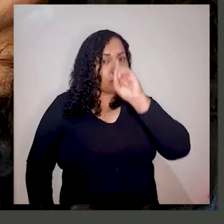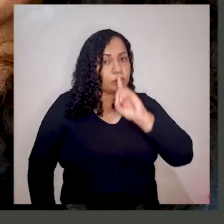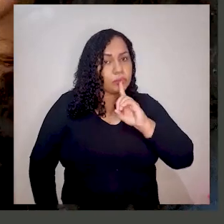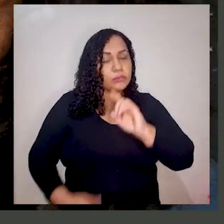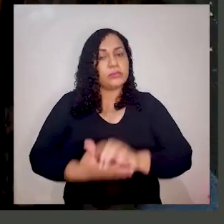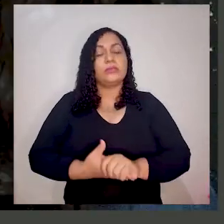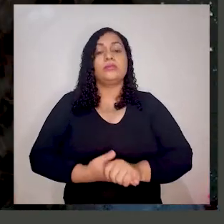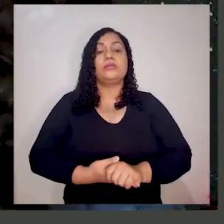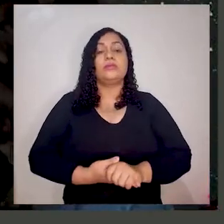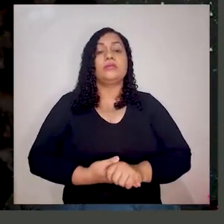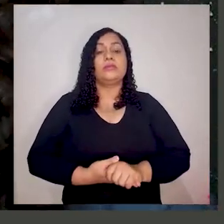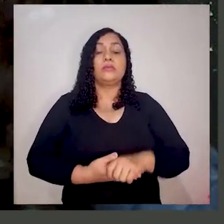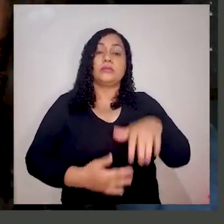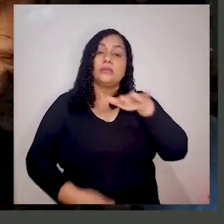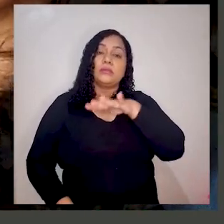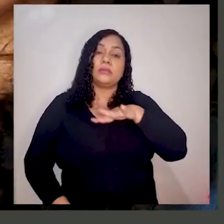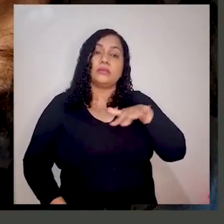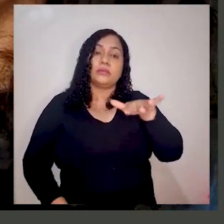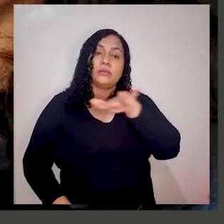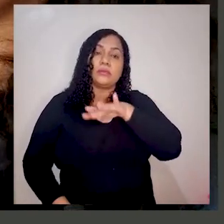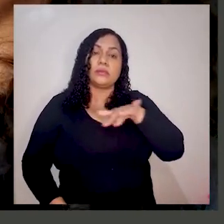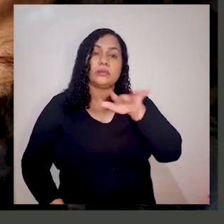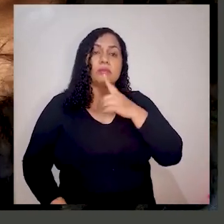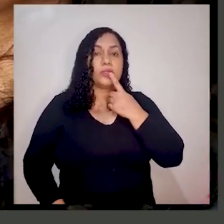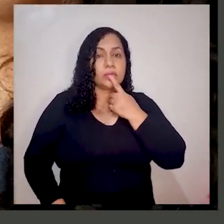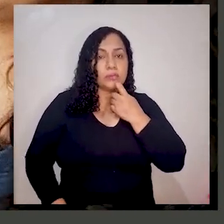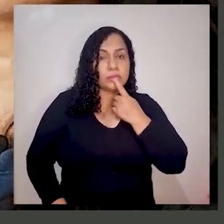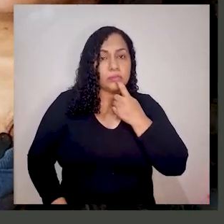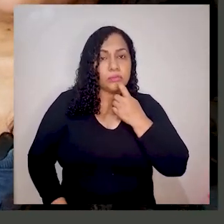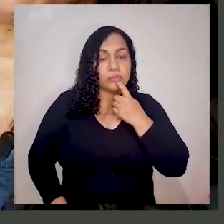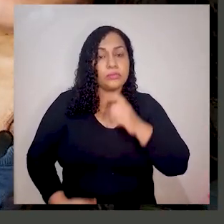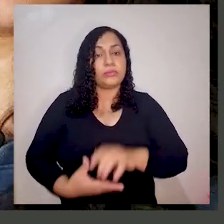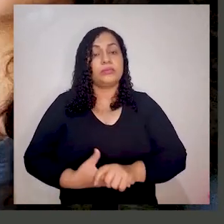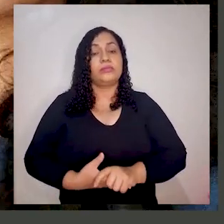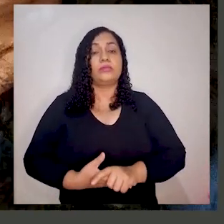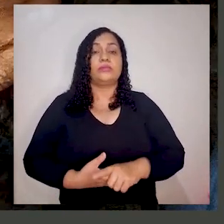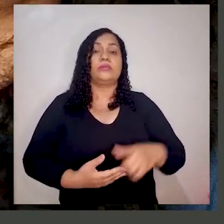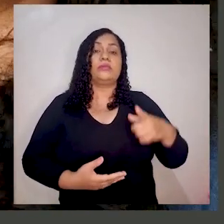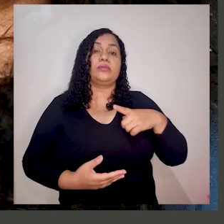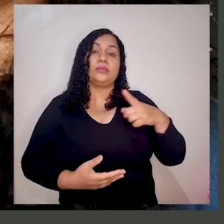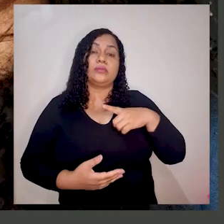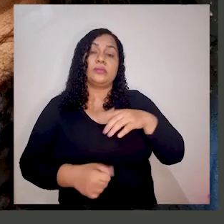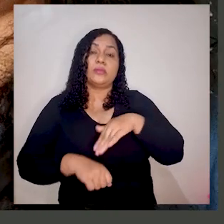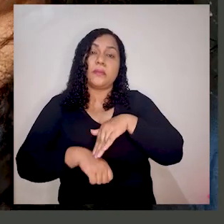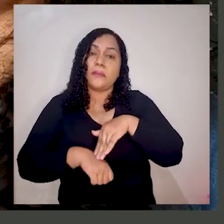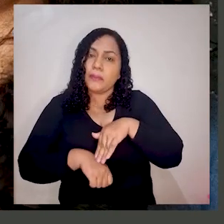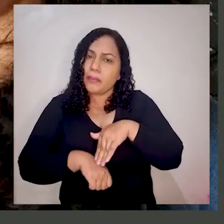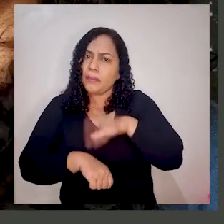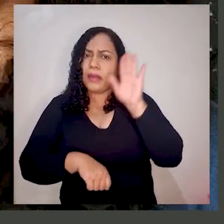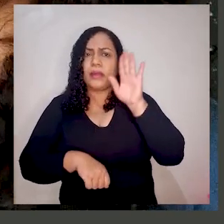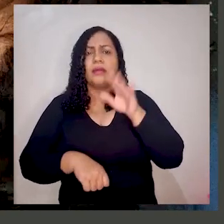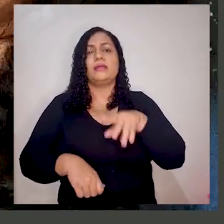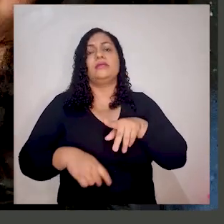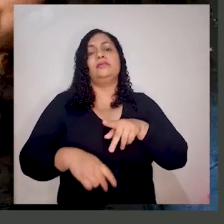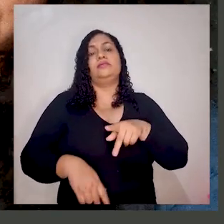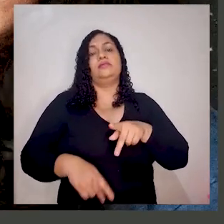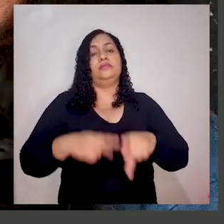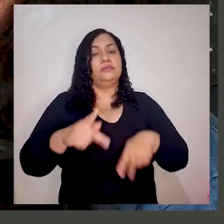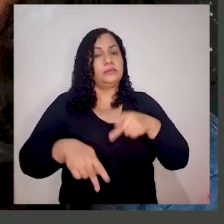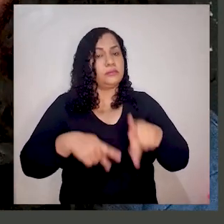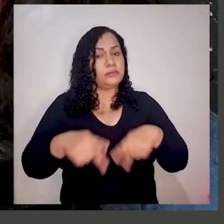laranja e amarelinho. Então o que acontece? As áreas que estão mais vermelhas são as áreas onde há um maior